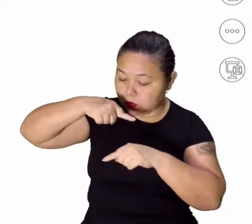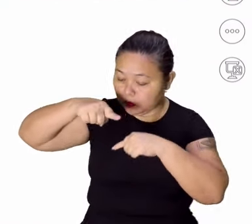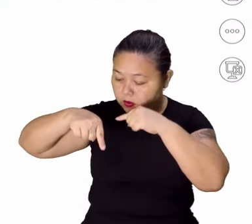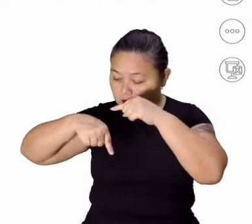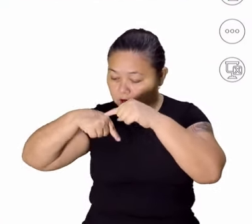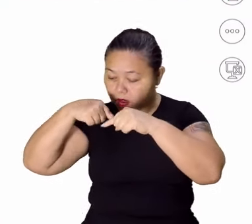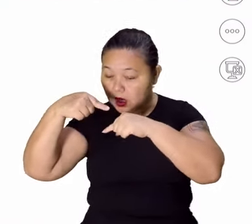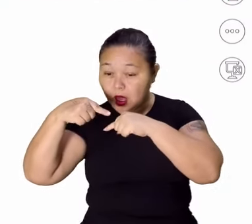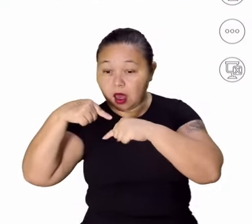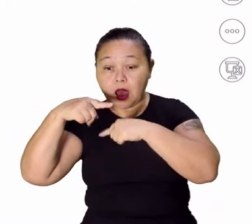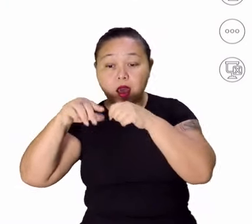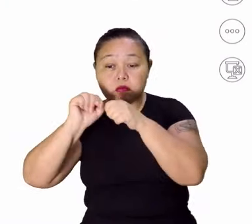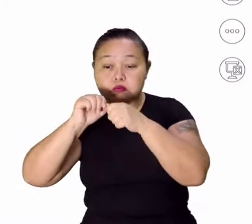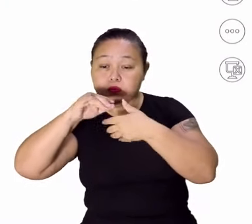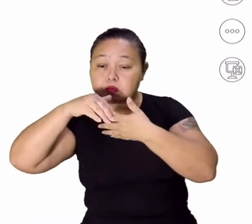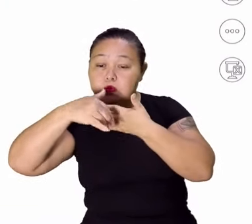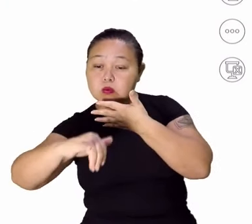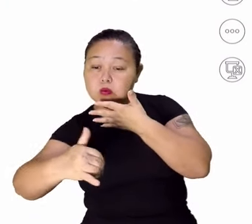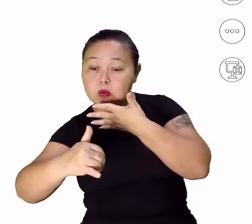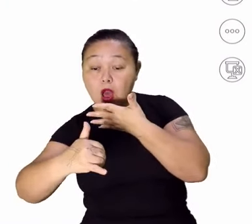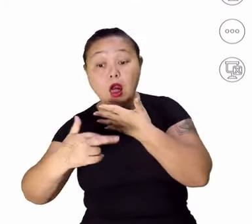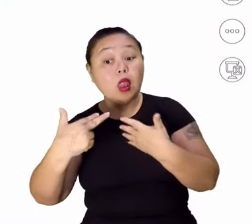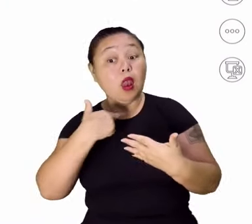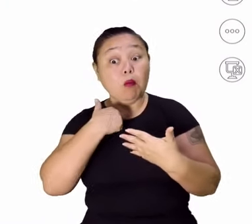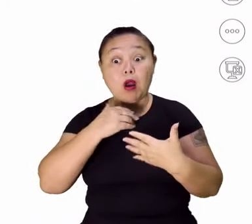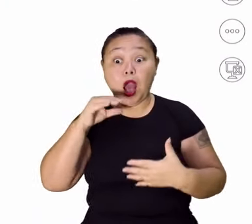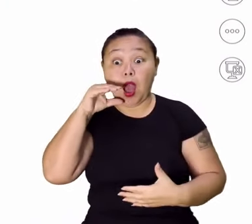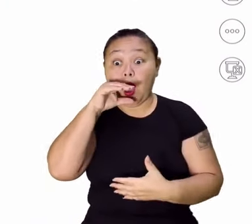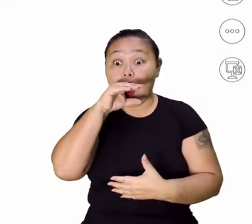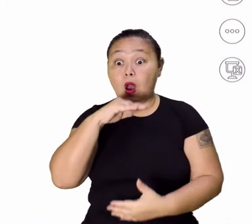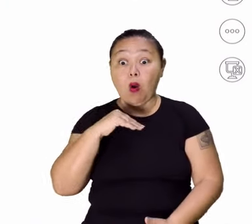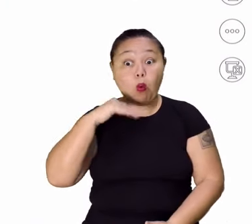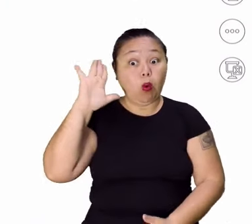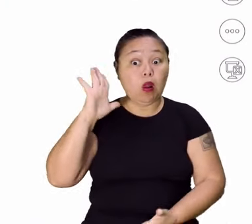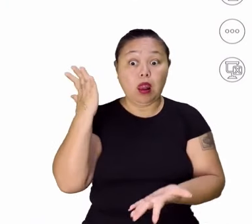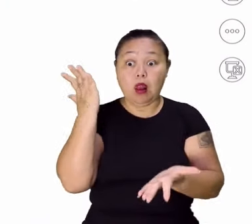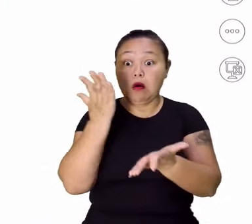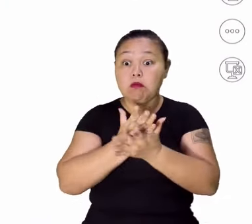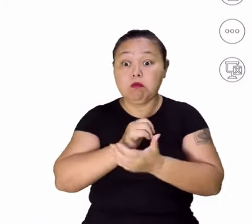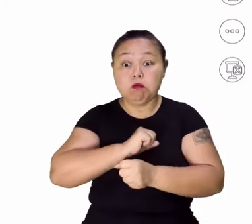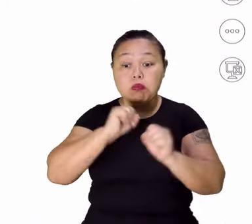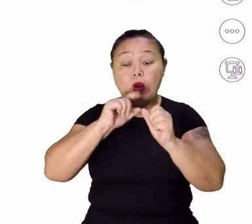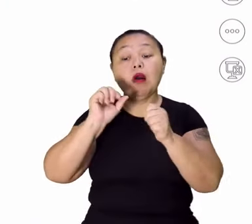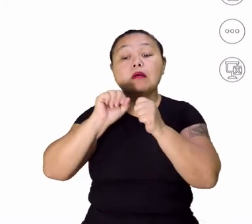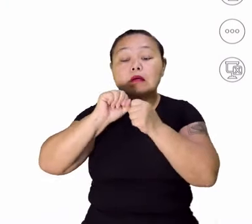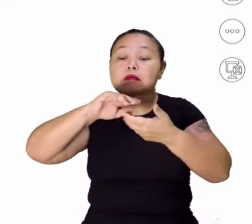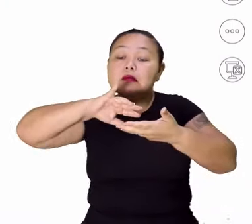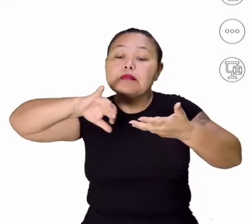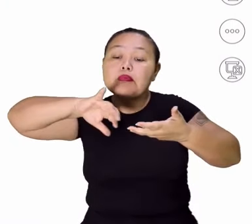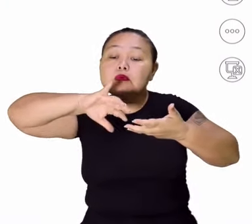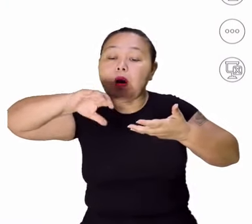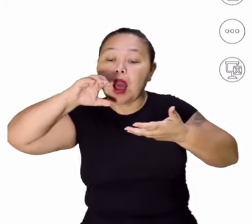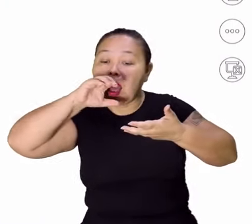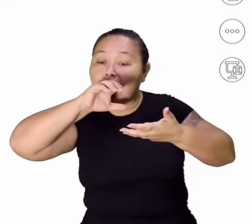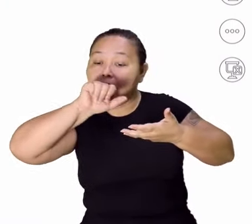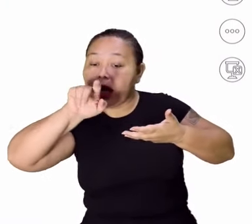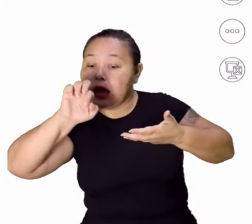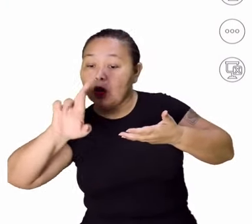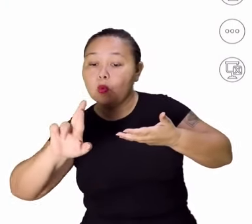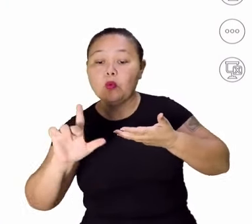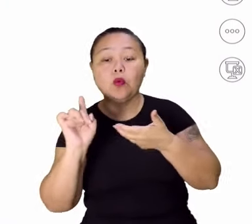então ele trabalha muito, ele libera energia, como ele não pode esquentar muito, é muito sensível. já era, né? Precisa de retirar esse calor. Exatamente,